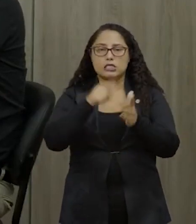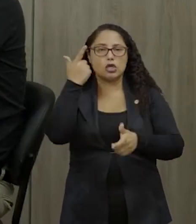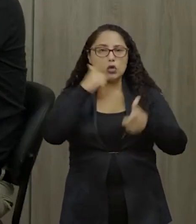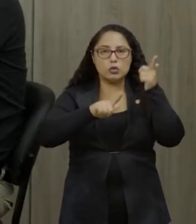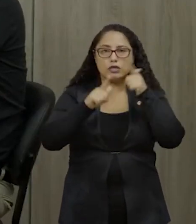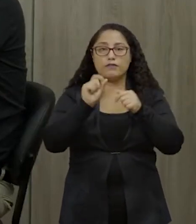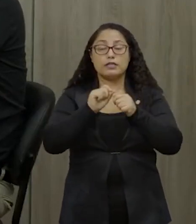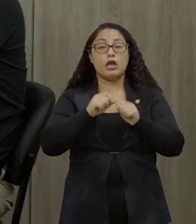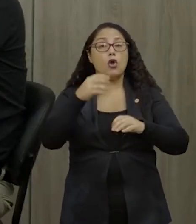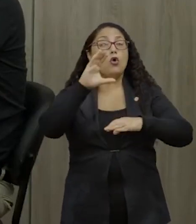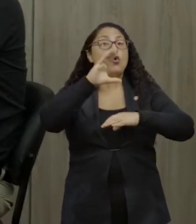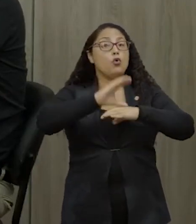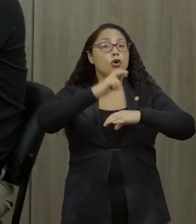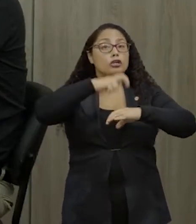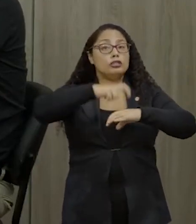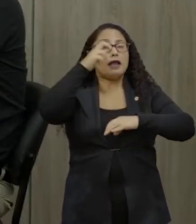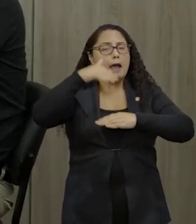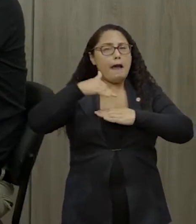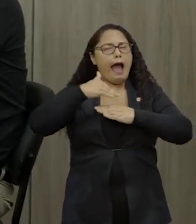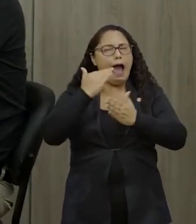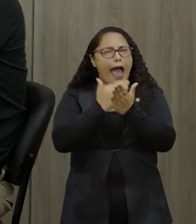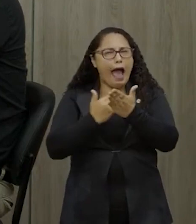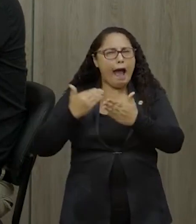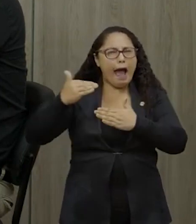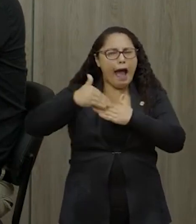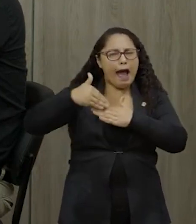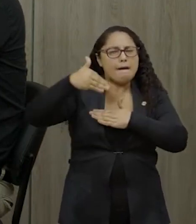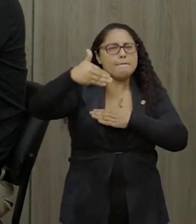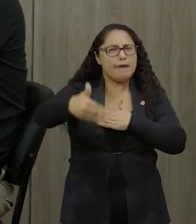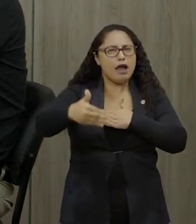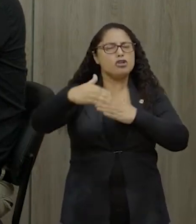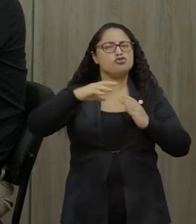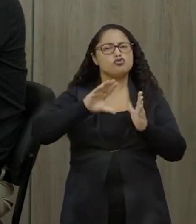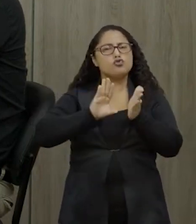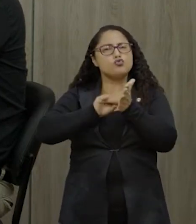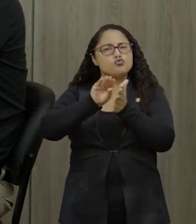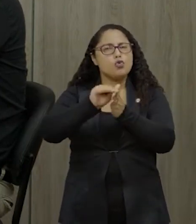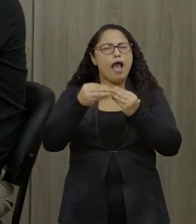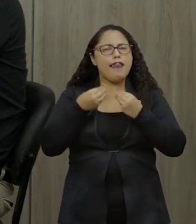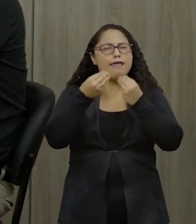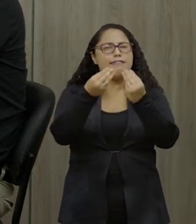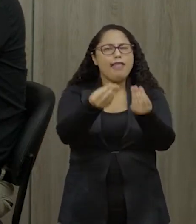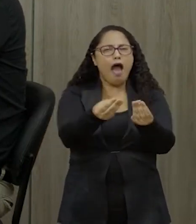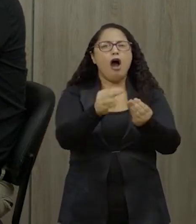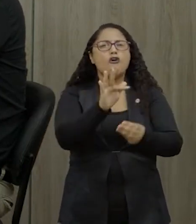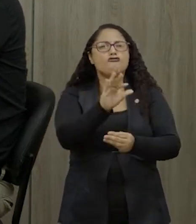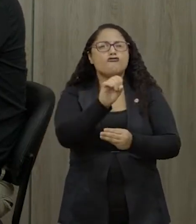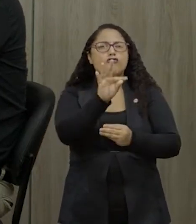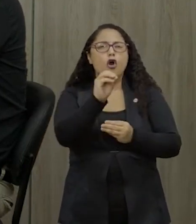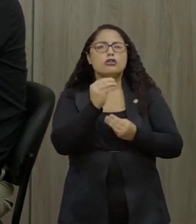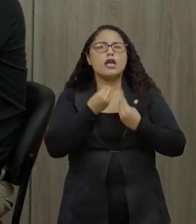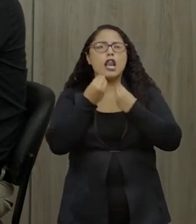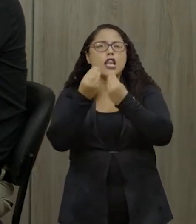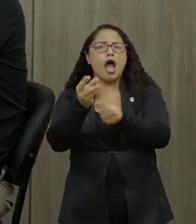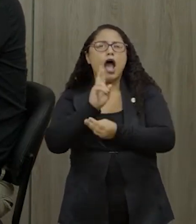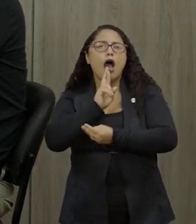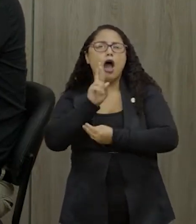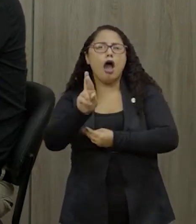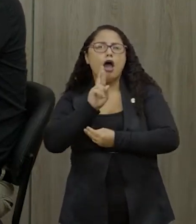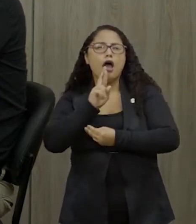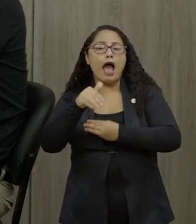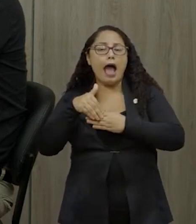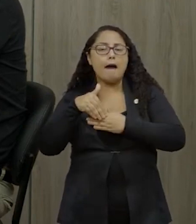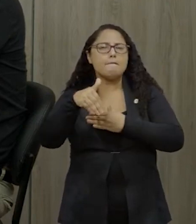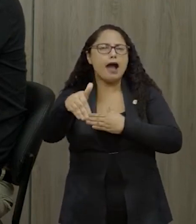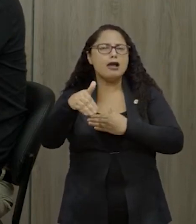Sim. O ChatGPT ele se torna um passo a mais do que o Google, né? Ele não apenas te dá fontes, ele te dá respostas através